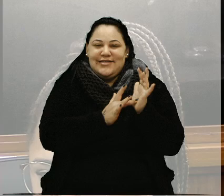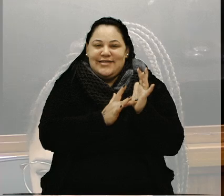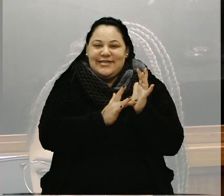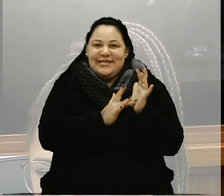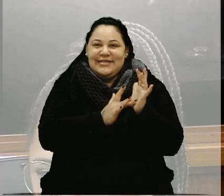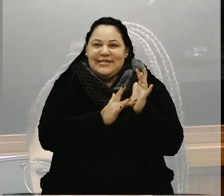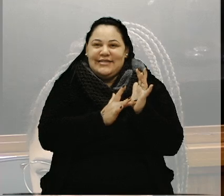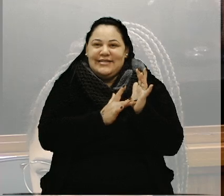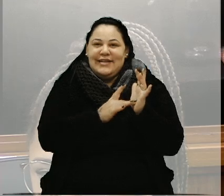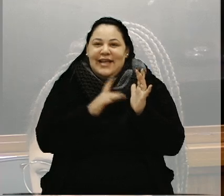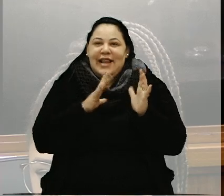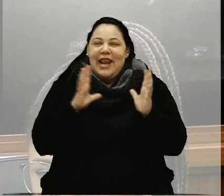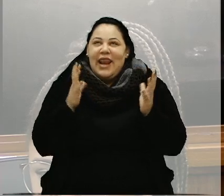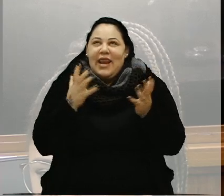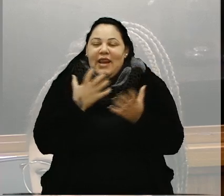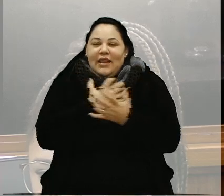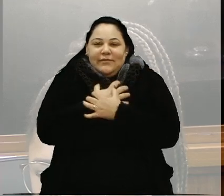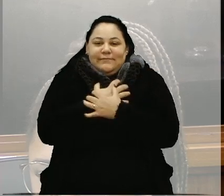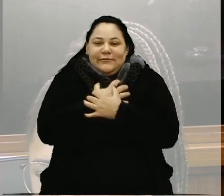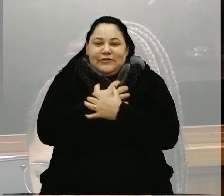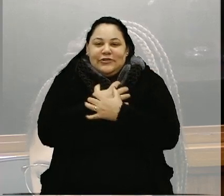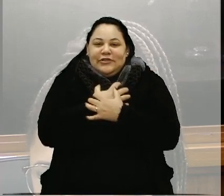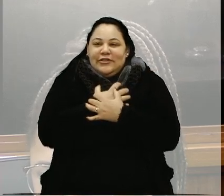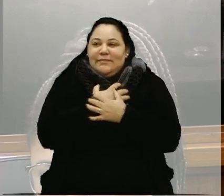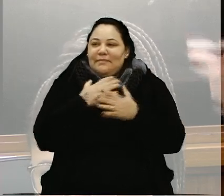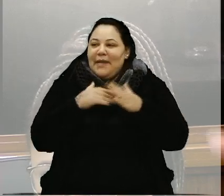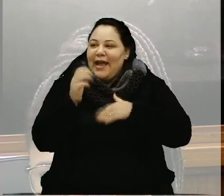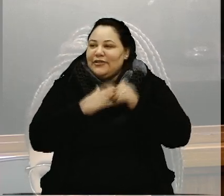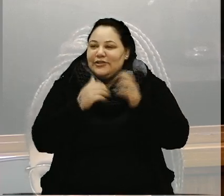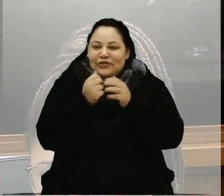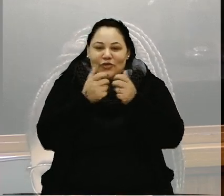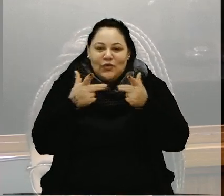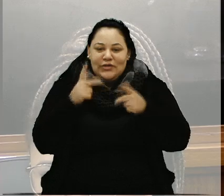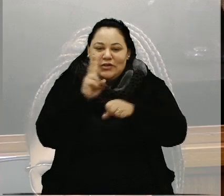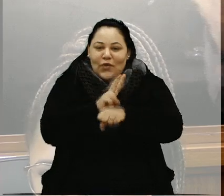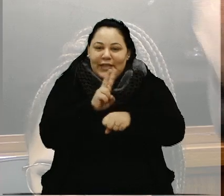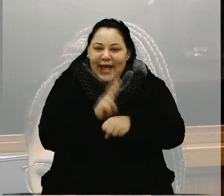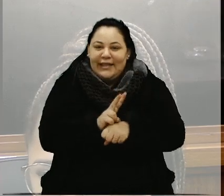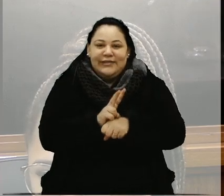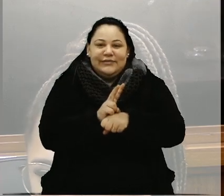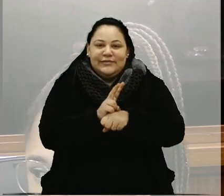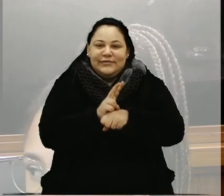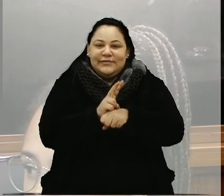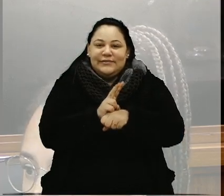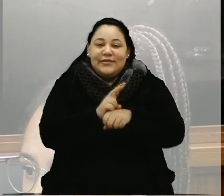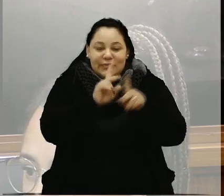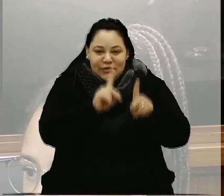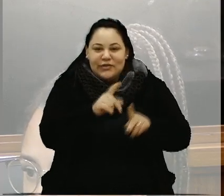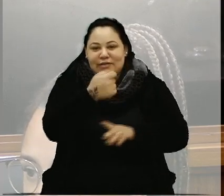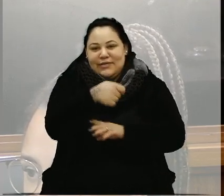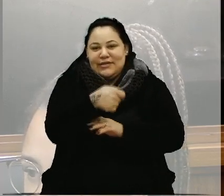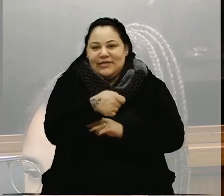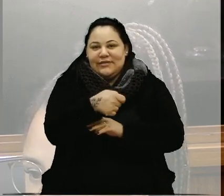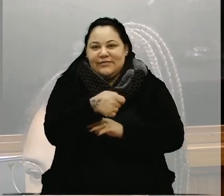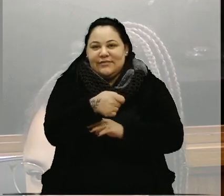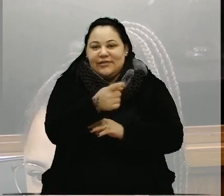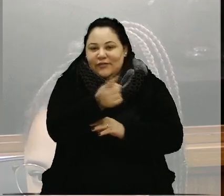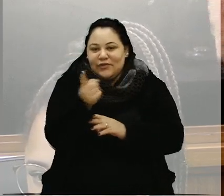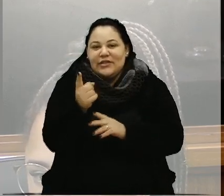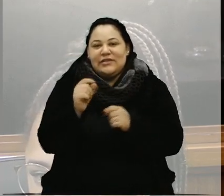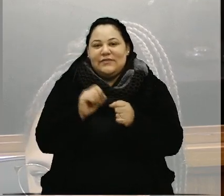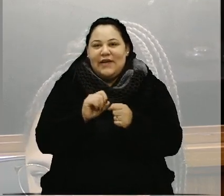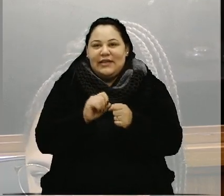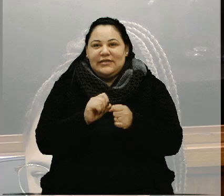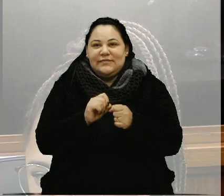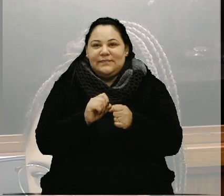de prática, de ações, de misericórdia, de comprometimento com os que mais precisam, que é o que tu apresentas